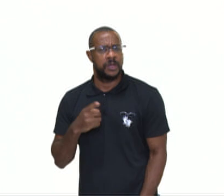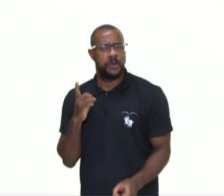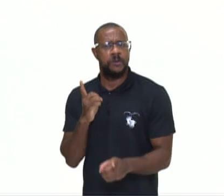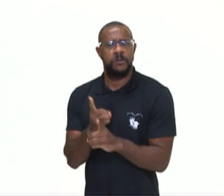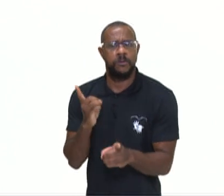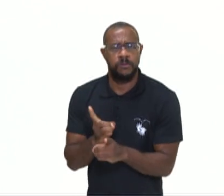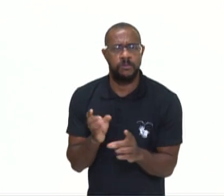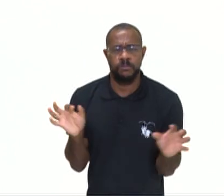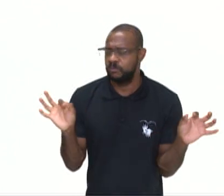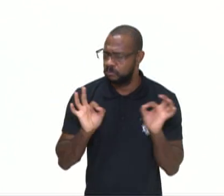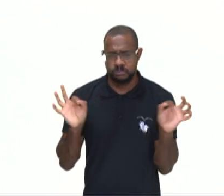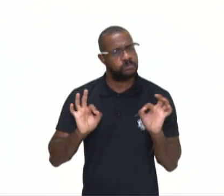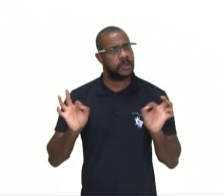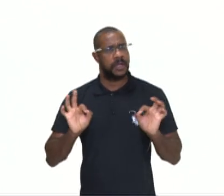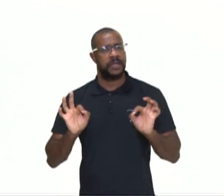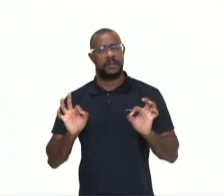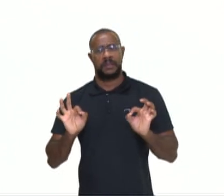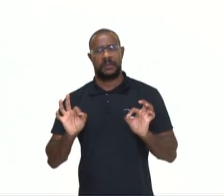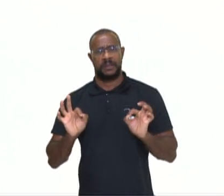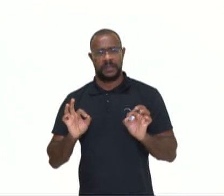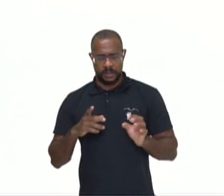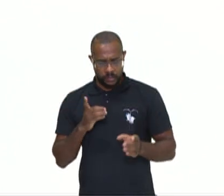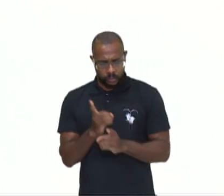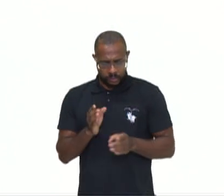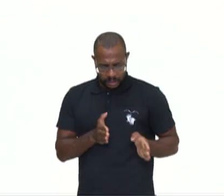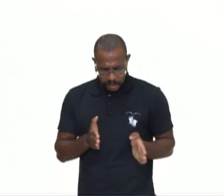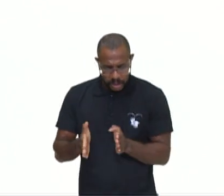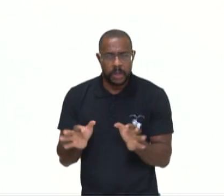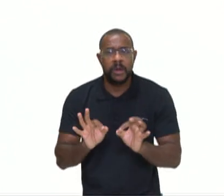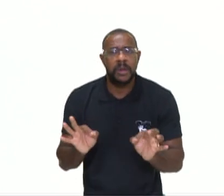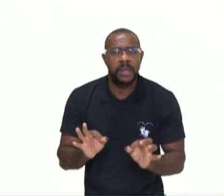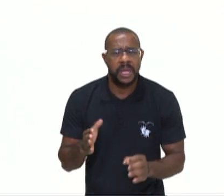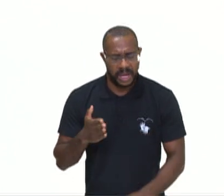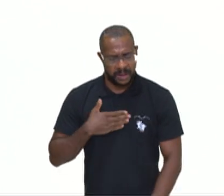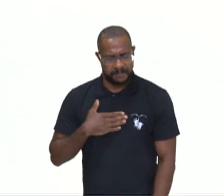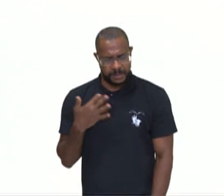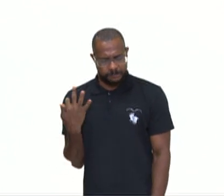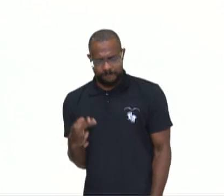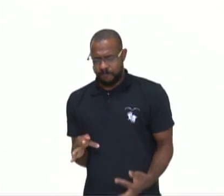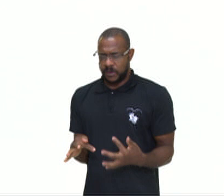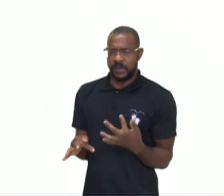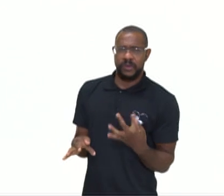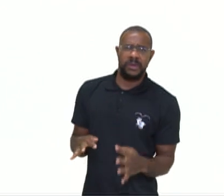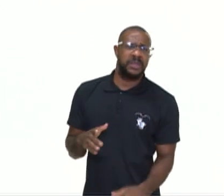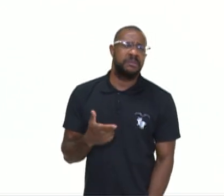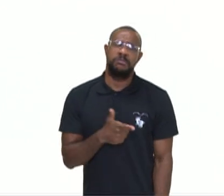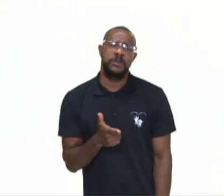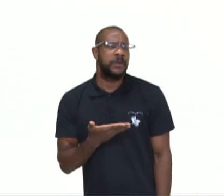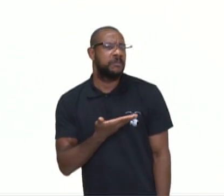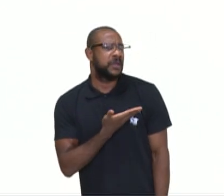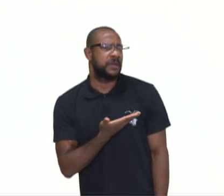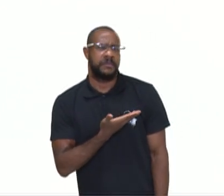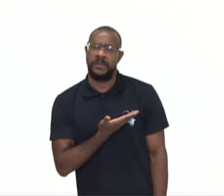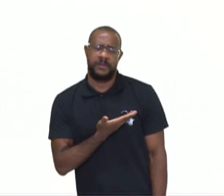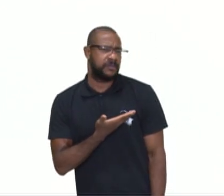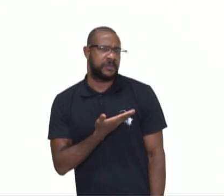só amparo em meu caminho, que a minha dor nem um amigo inspire